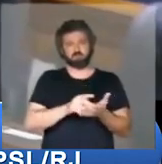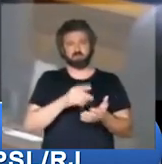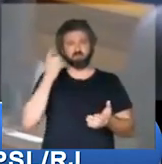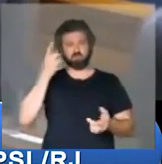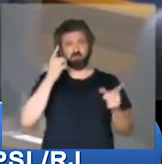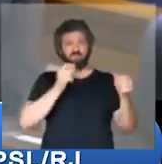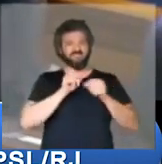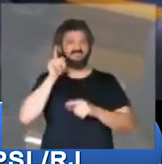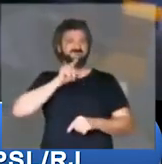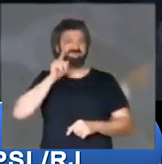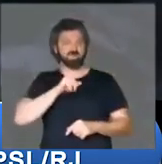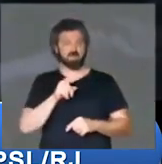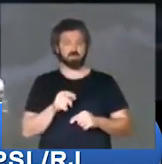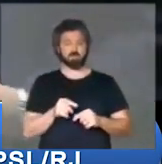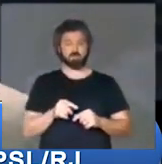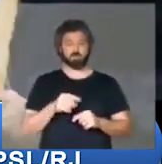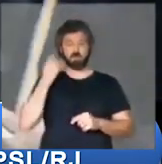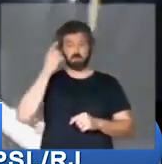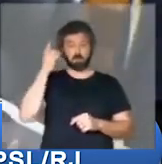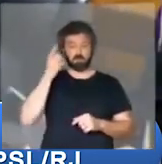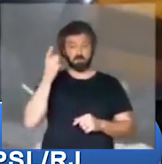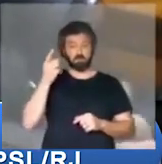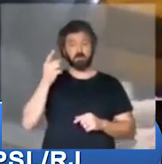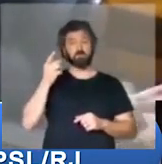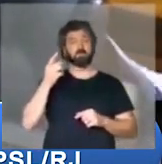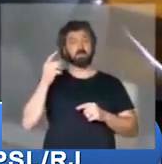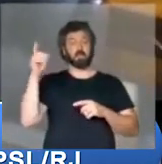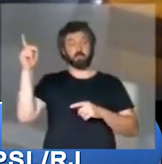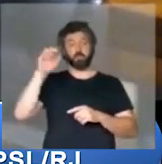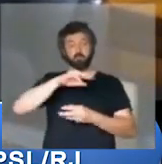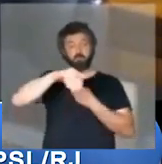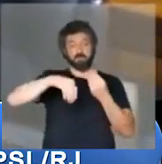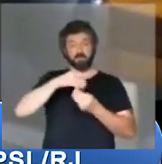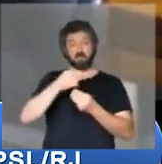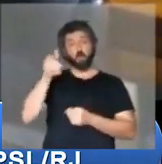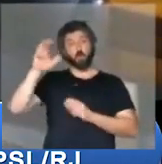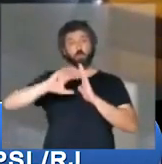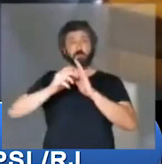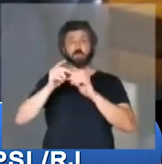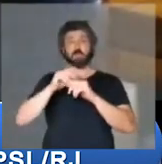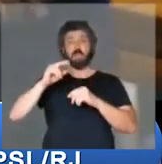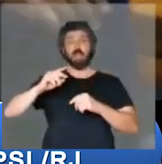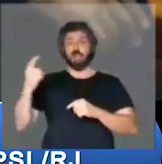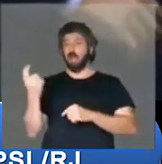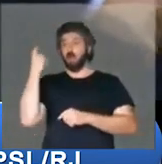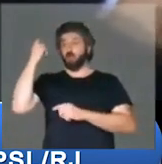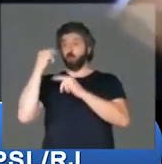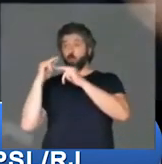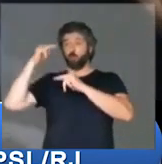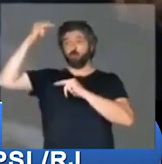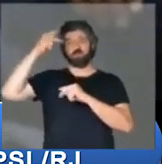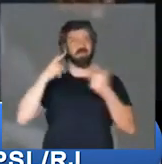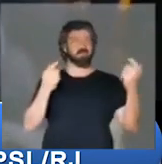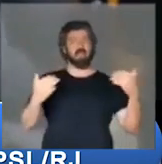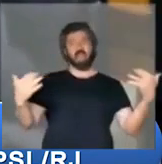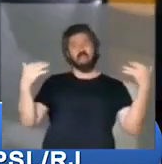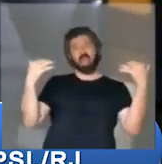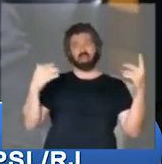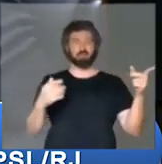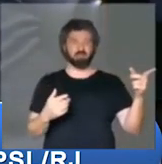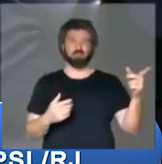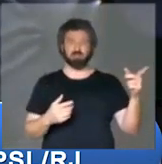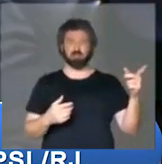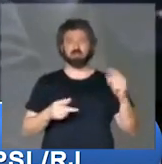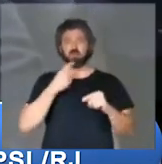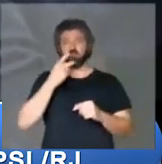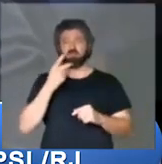fez isso de propósito. O deputado que apareceu no Fantástico tem o dobro do meu tamanho e é de outro partido. Ele está querendo aparecer, obviamente. E quanto à questão de